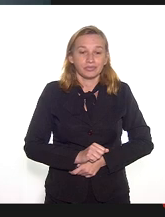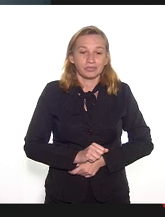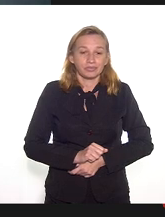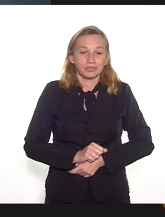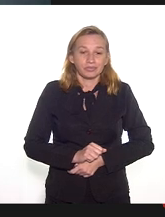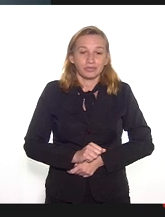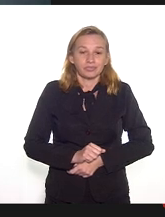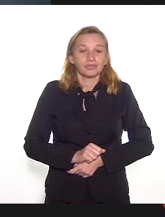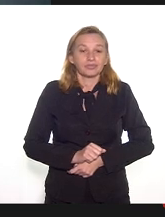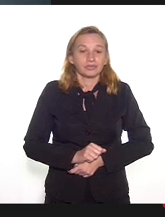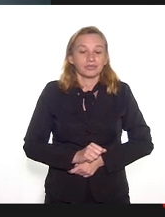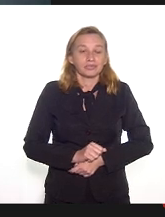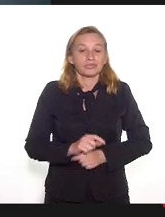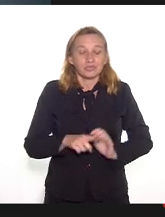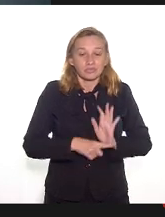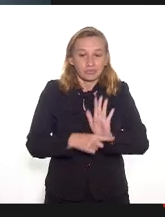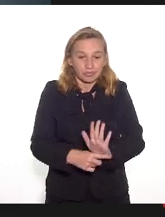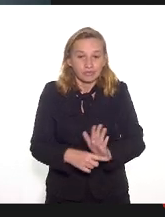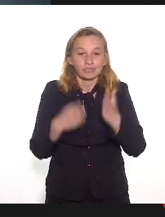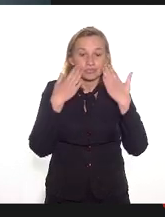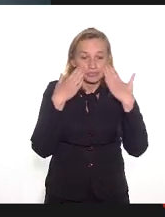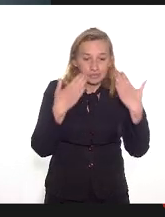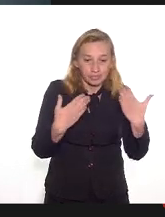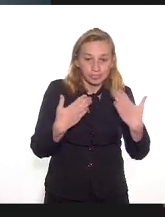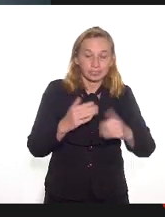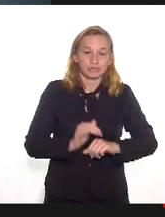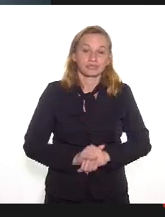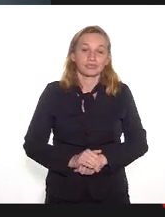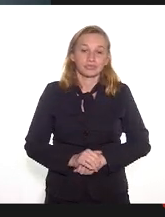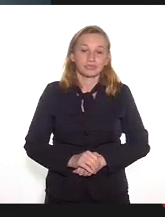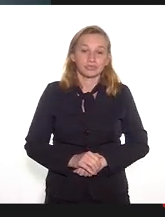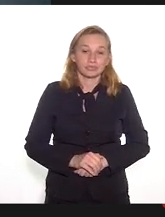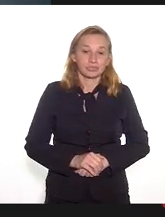também auxiliaram na apresentação.